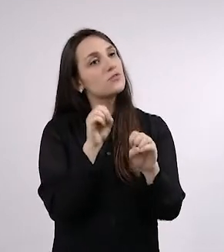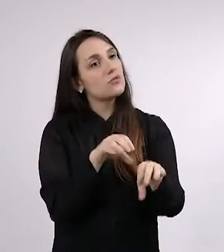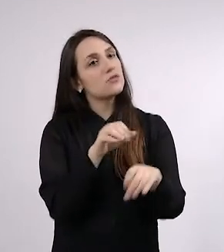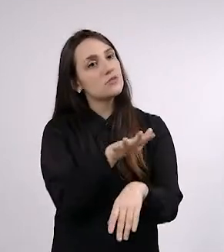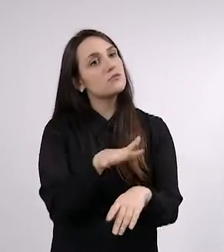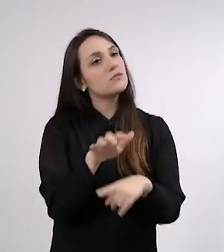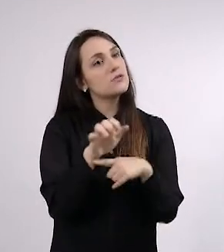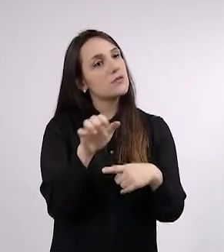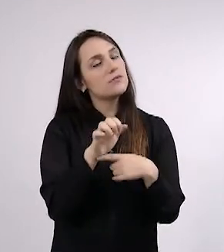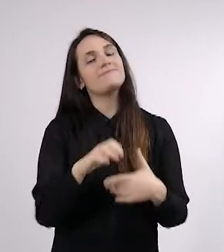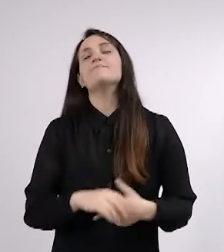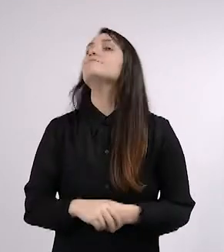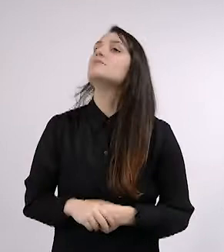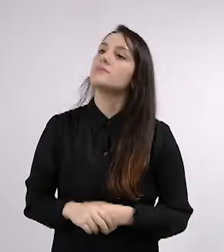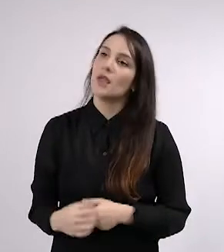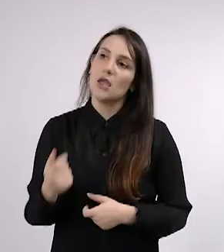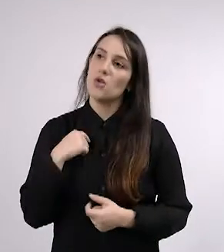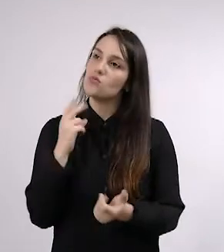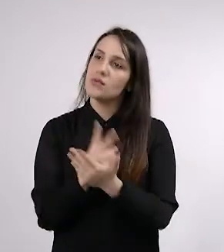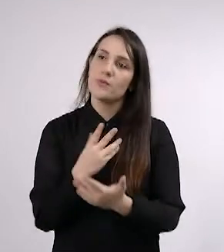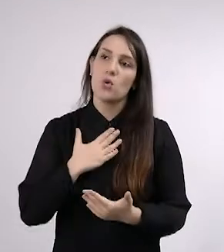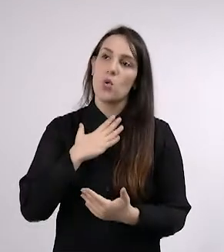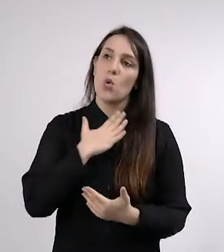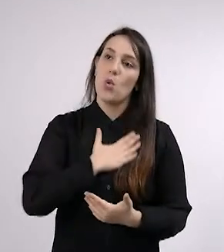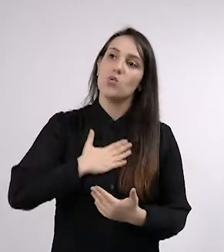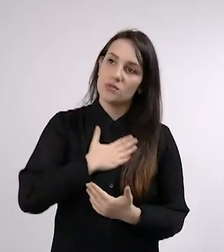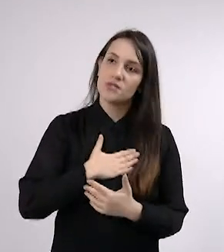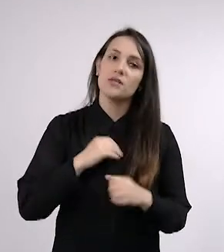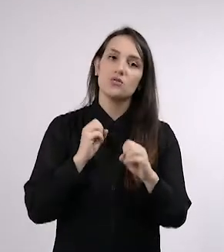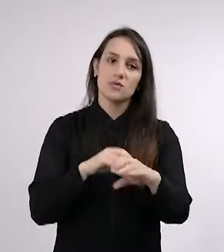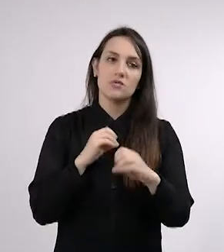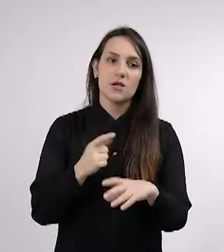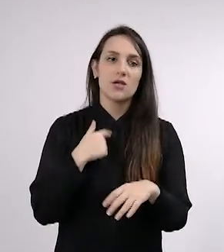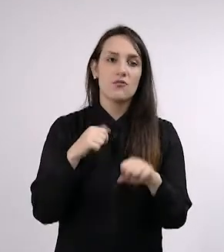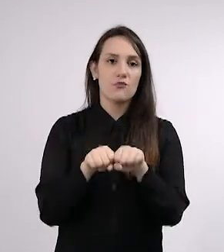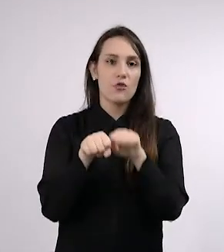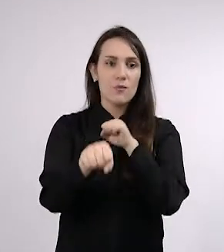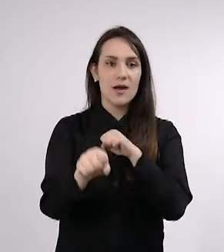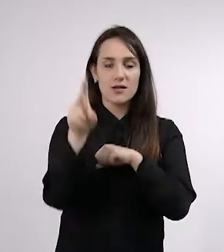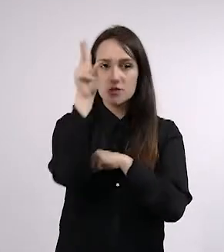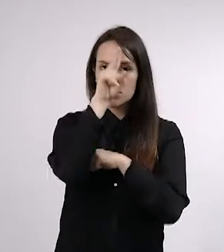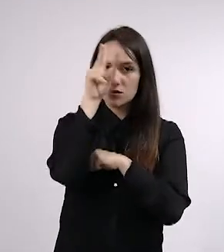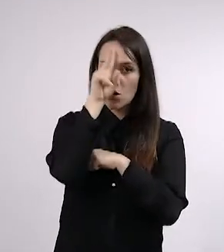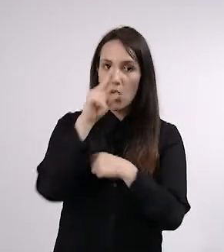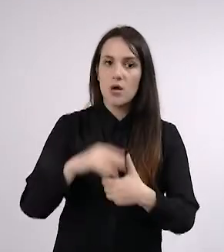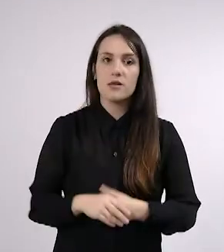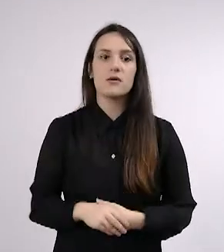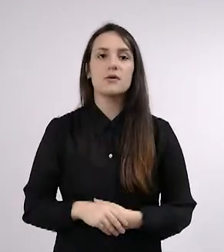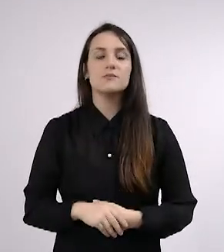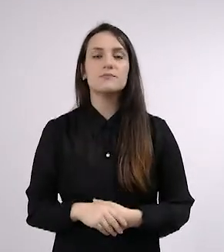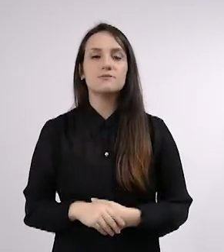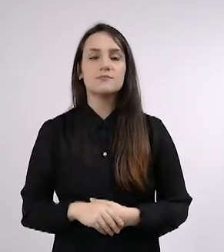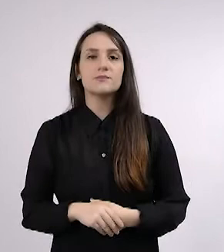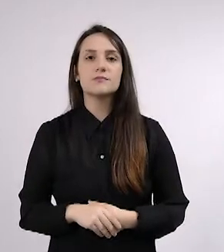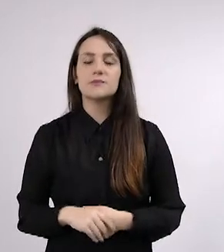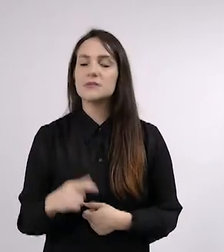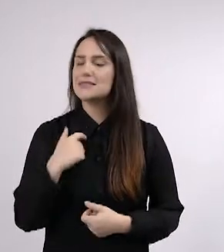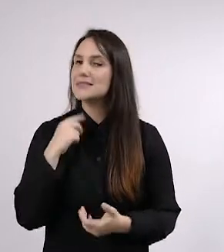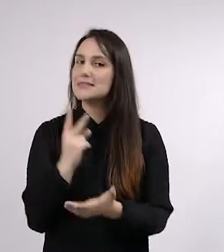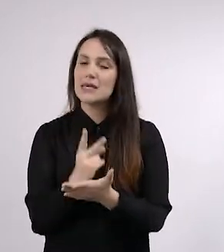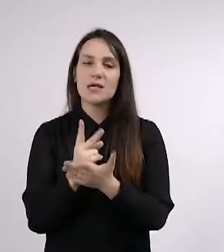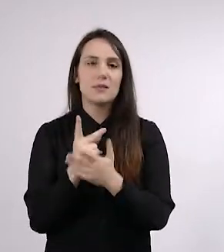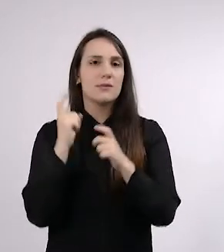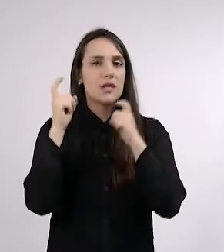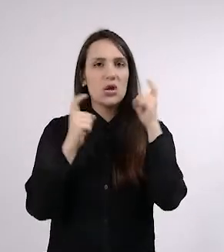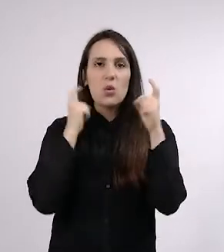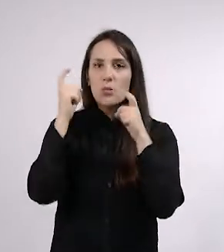Eu sempre fui bastante estudioso da educação, sou formado em História e sempre me preocupei